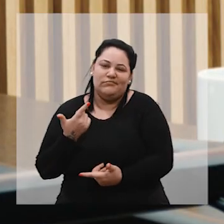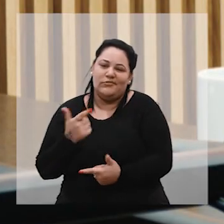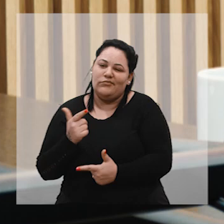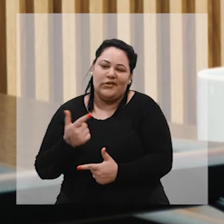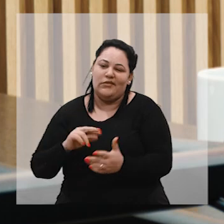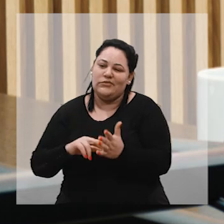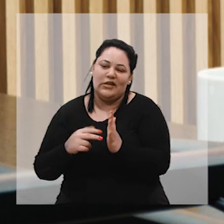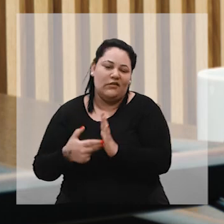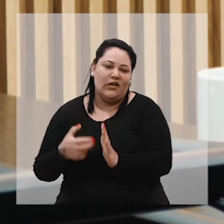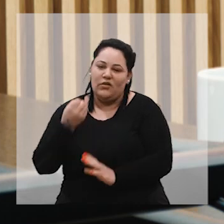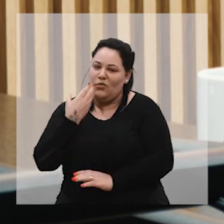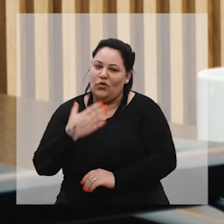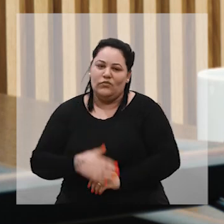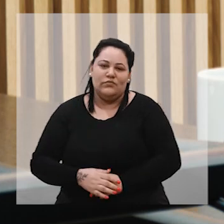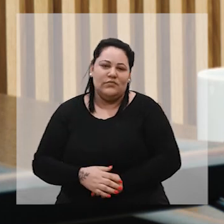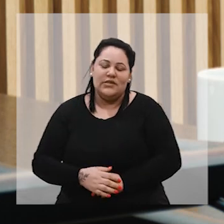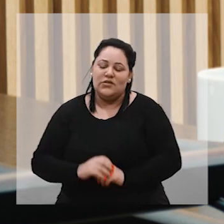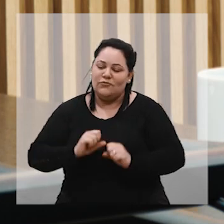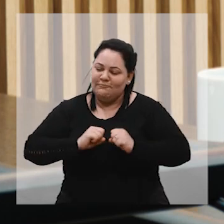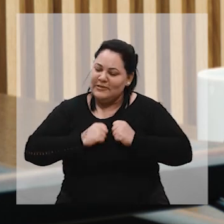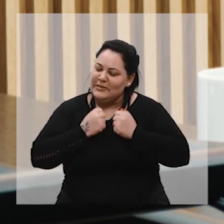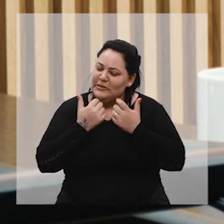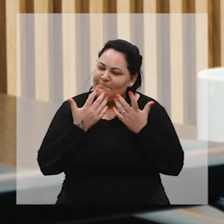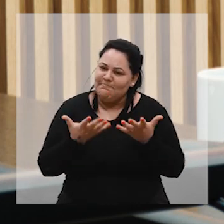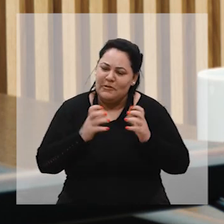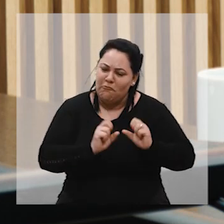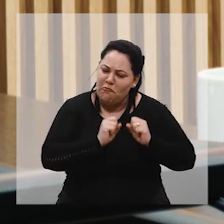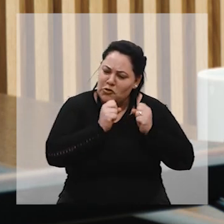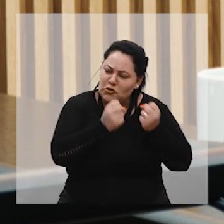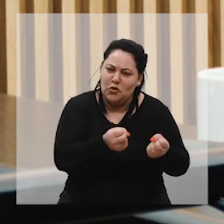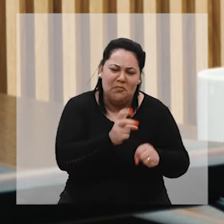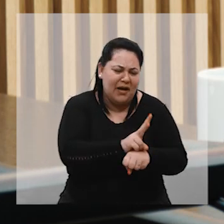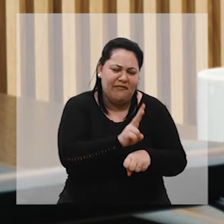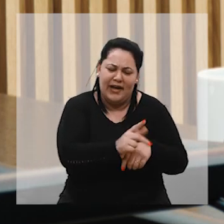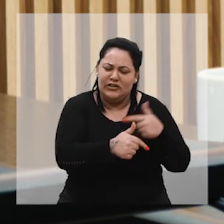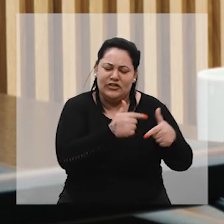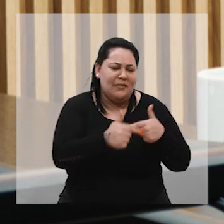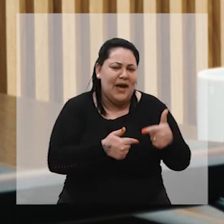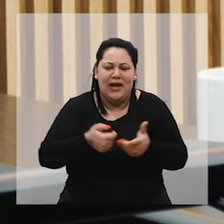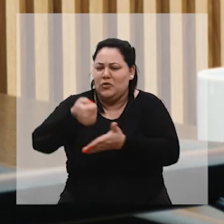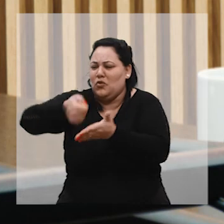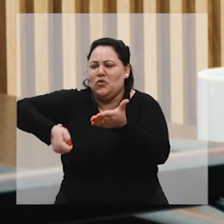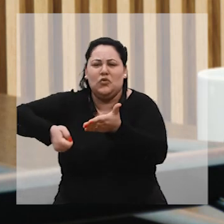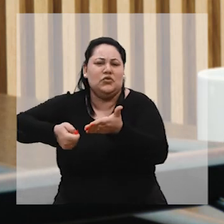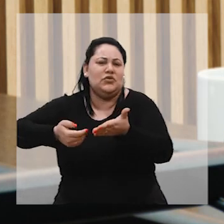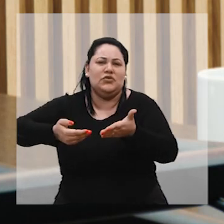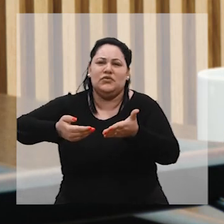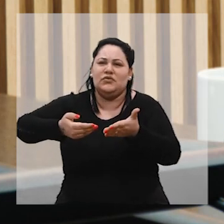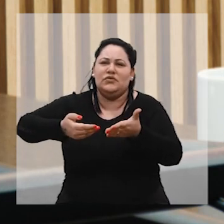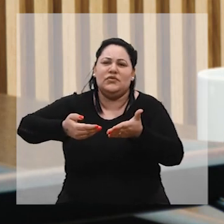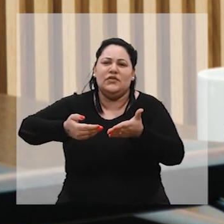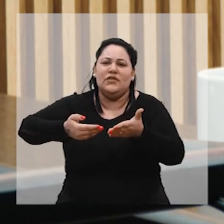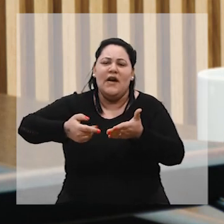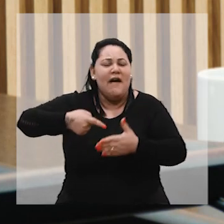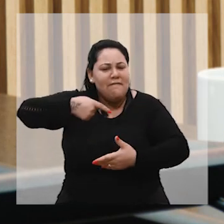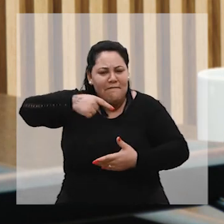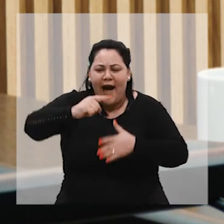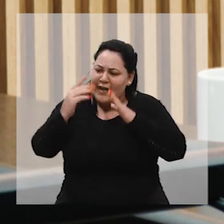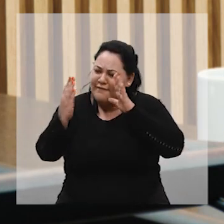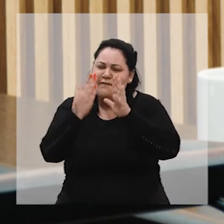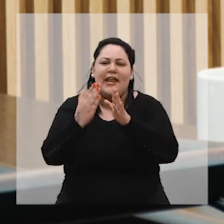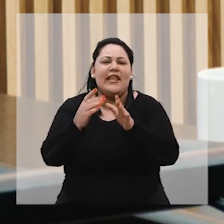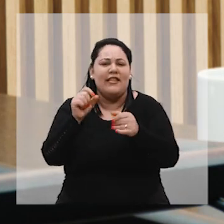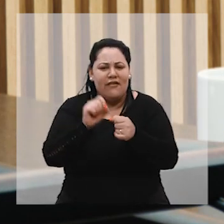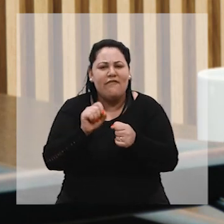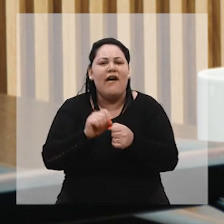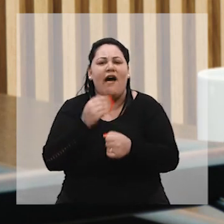nenhum. Então, se tu se dedicou, seja pra uma vaga de trabalho, seja pra um concurso, chega lá e faz